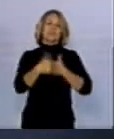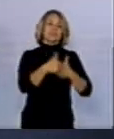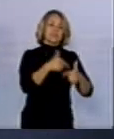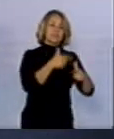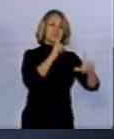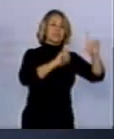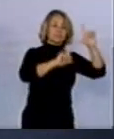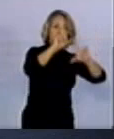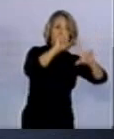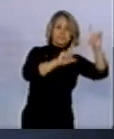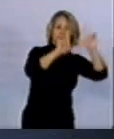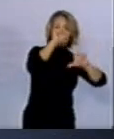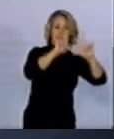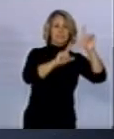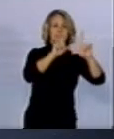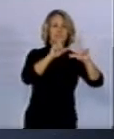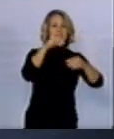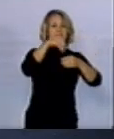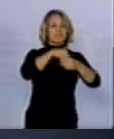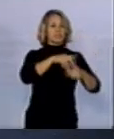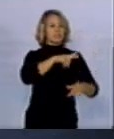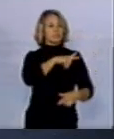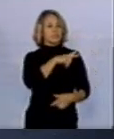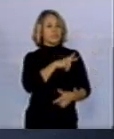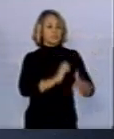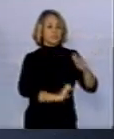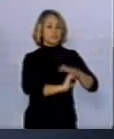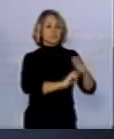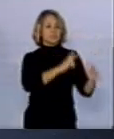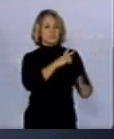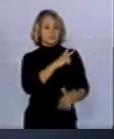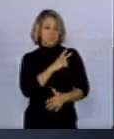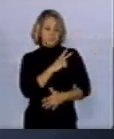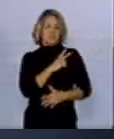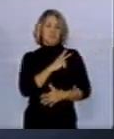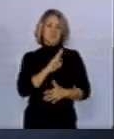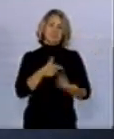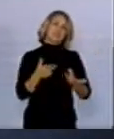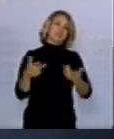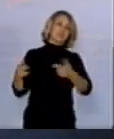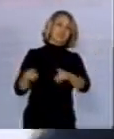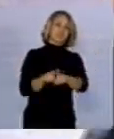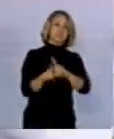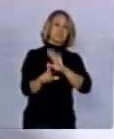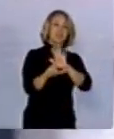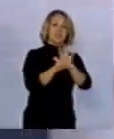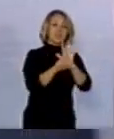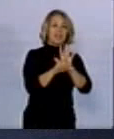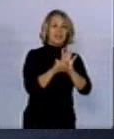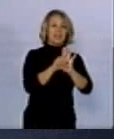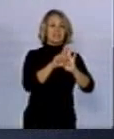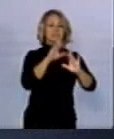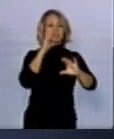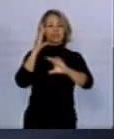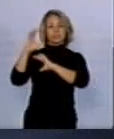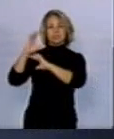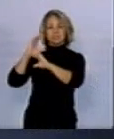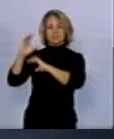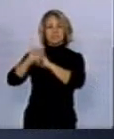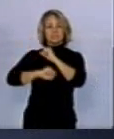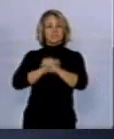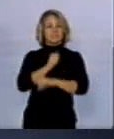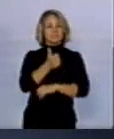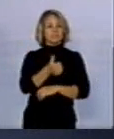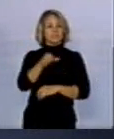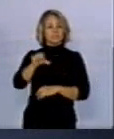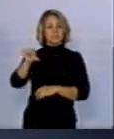de telecomunicações em regime privado, ou seja, ele se coaduna perfeitamente com o regime da Lei Geral de Telecomunicações, que é de